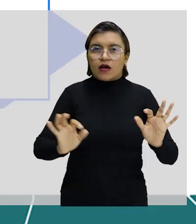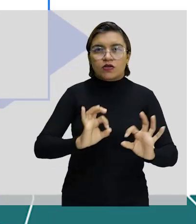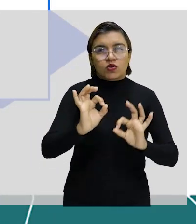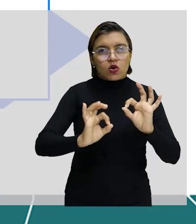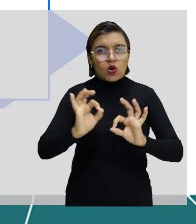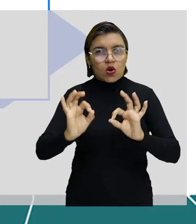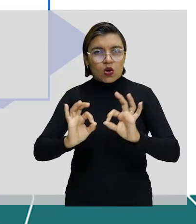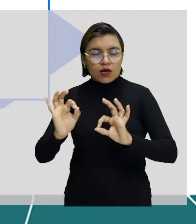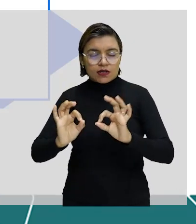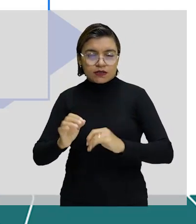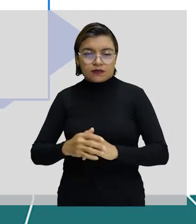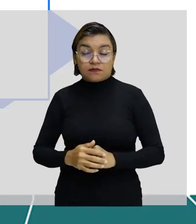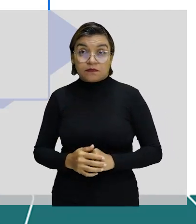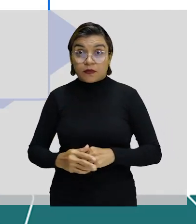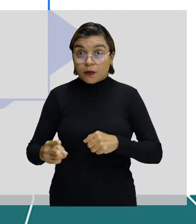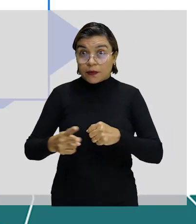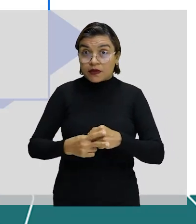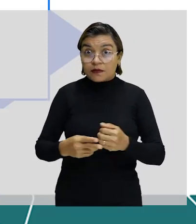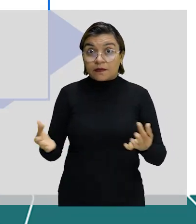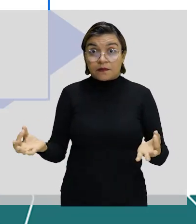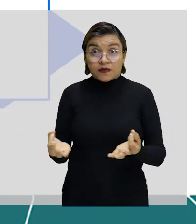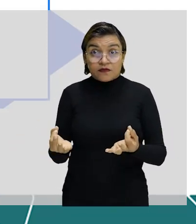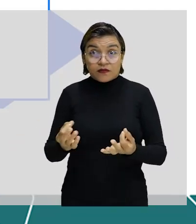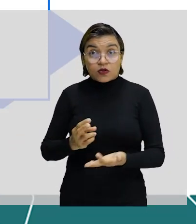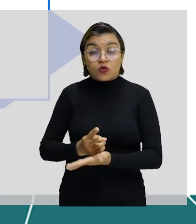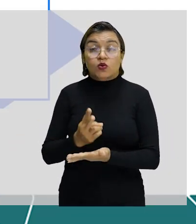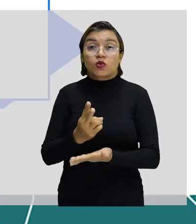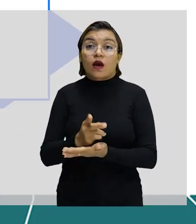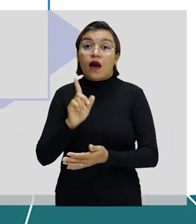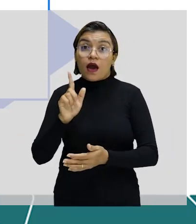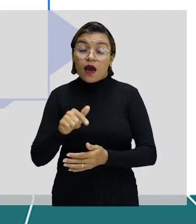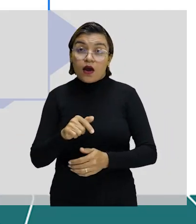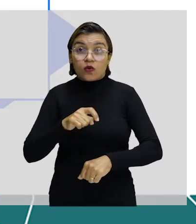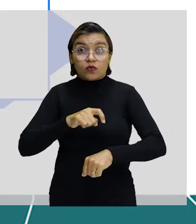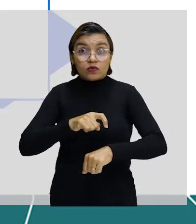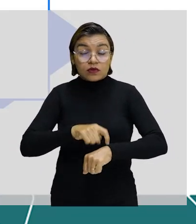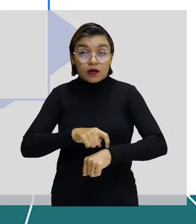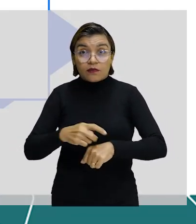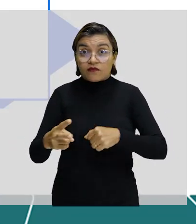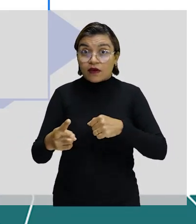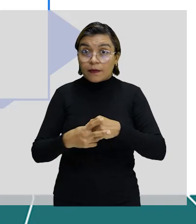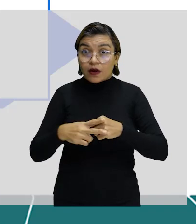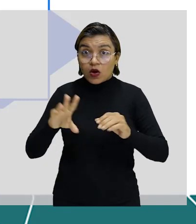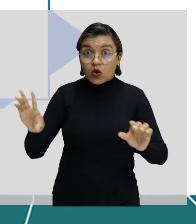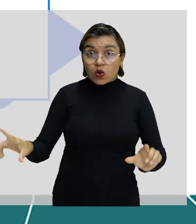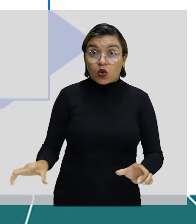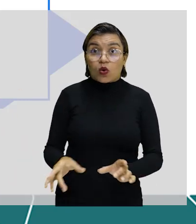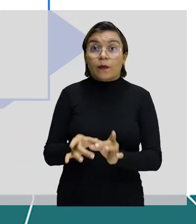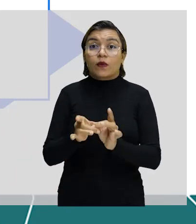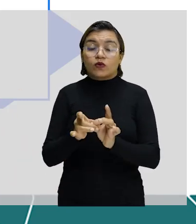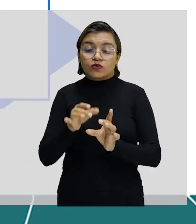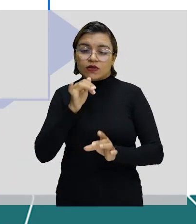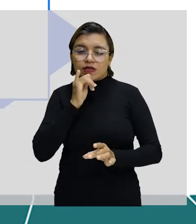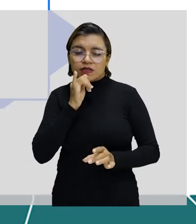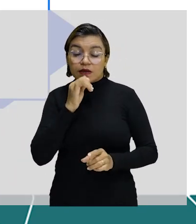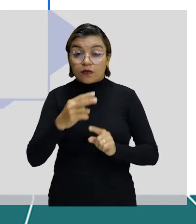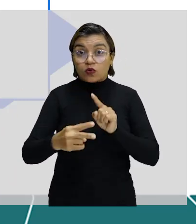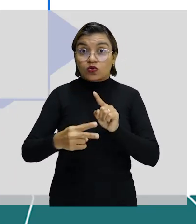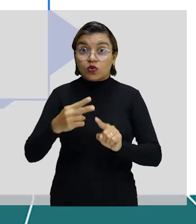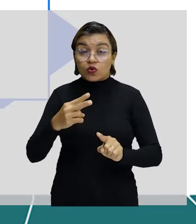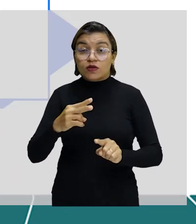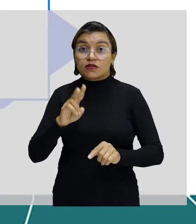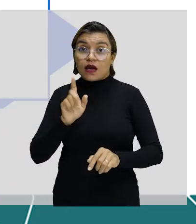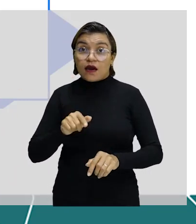o seguinte. O presente perfeito contínuo é um tempo verbal composto que tem 3 verbos, sendo que 2 deles são